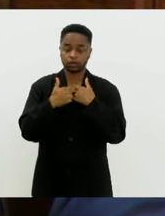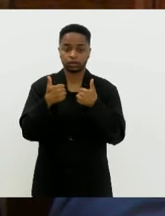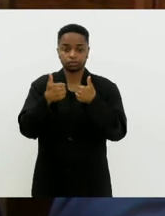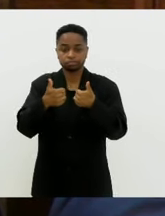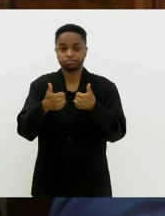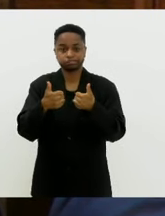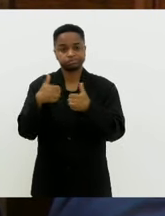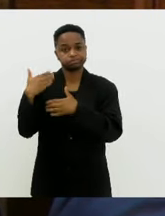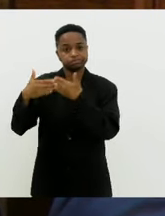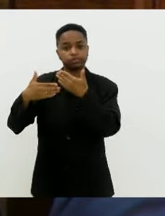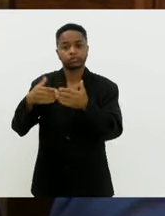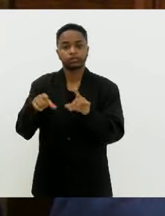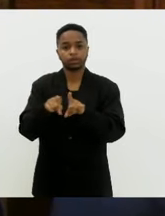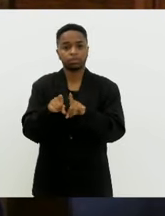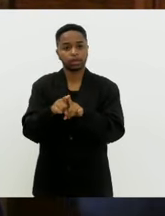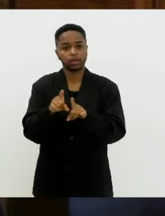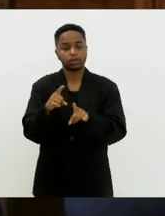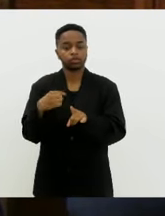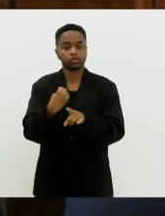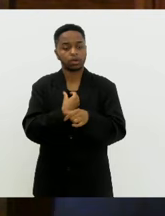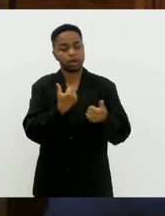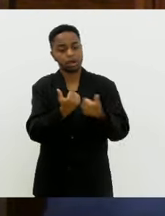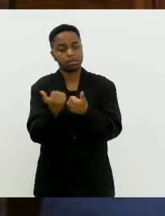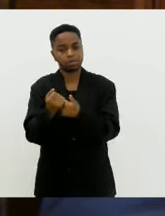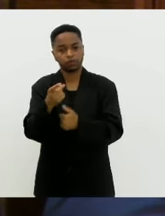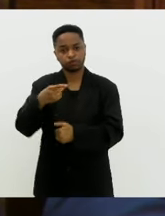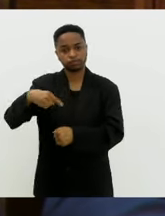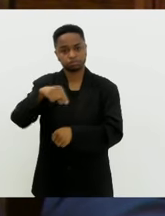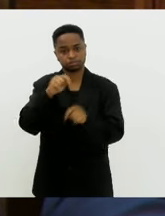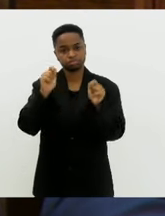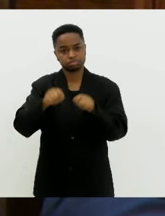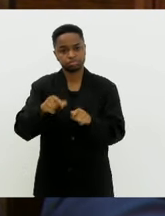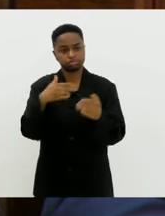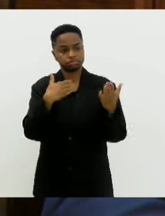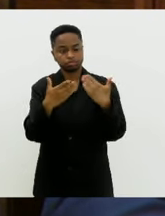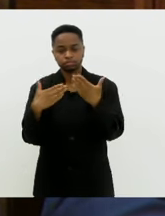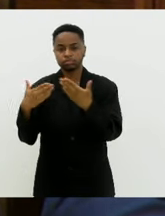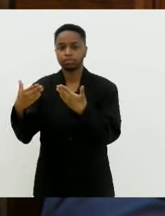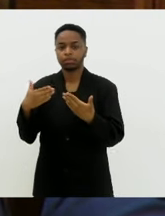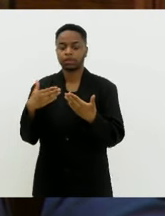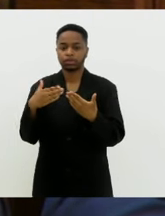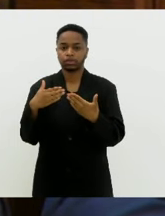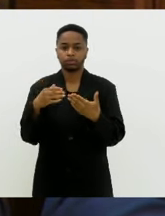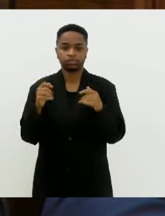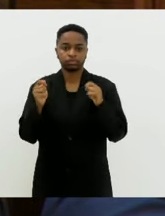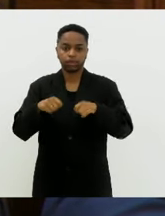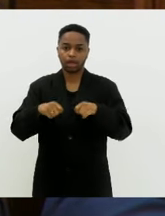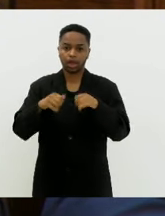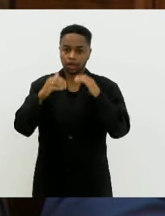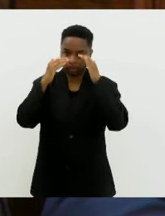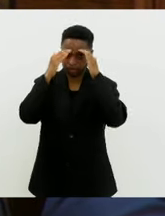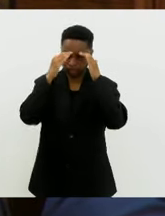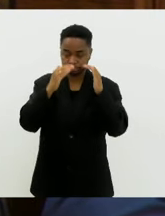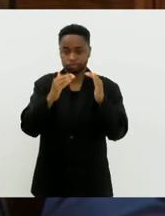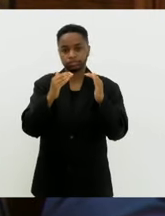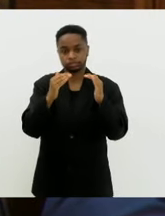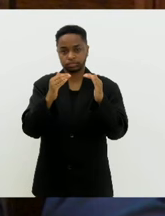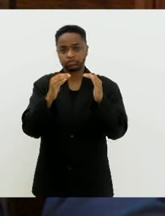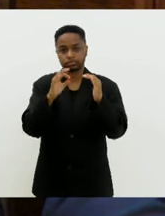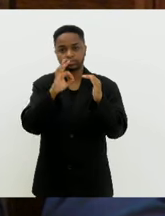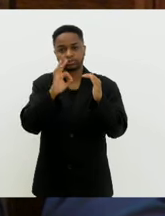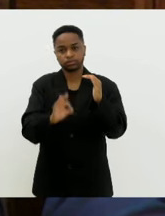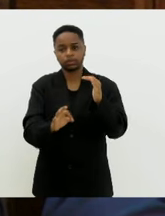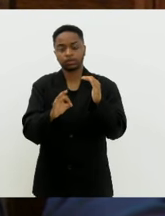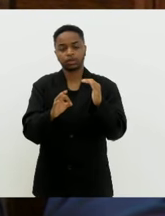e contem com o Ministério Público para o diálogo necessário para o cumprimento, o melhor cumprimento do mandato de